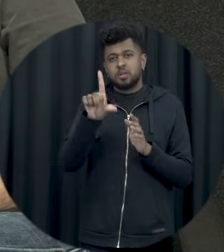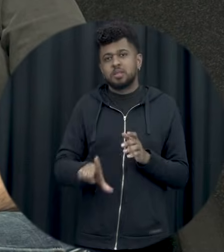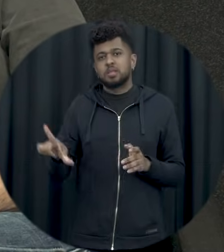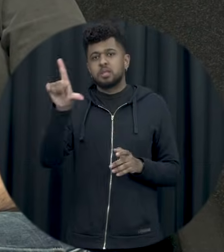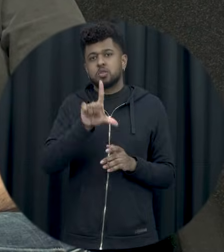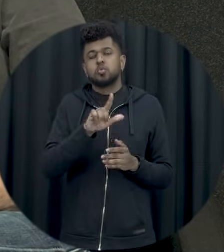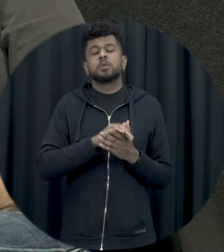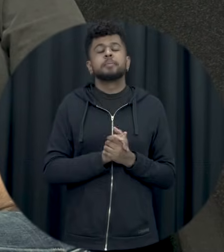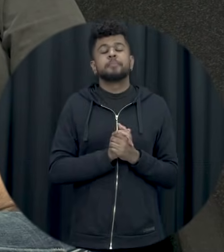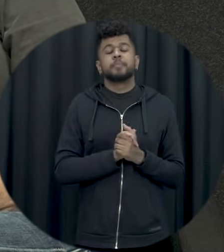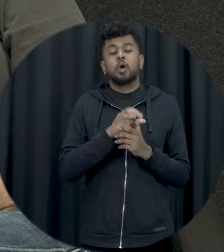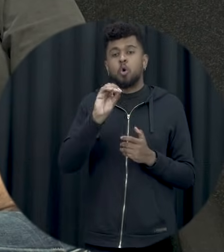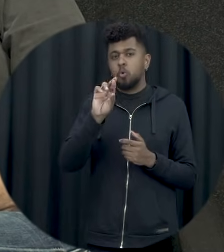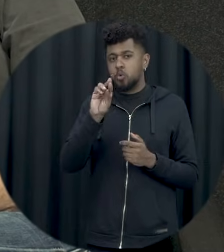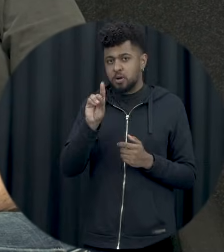folhetos, o cordel, né?